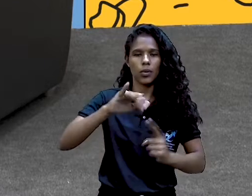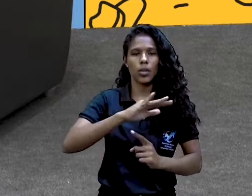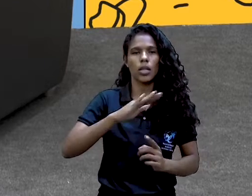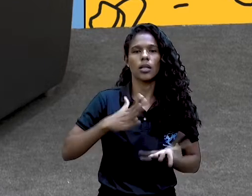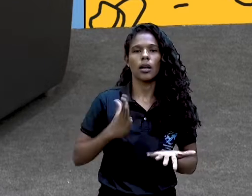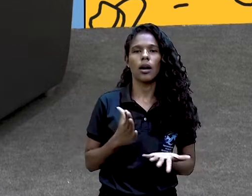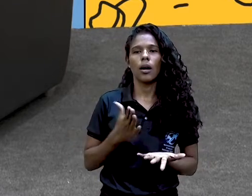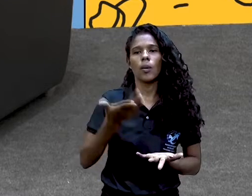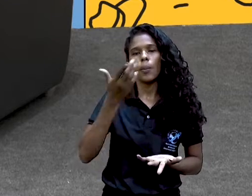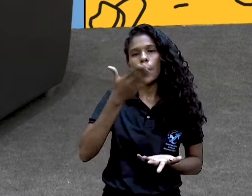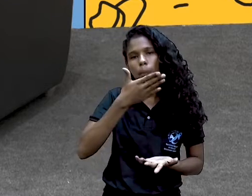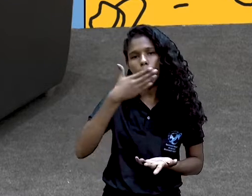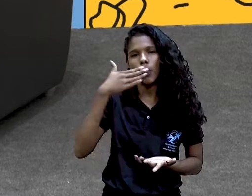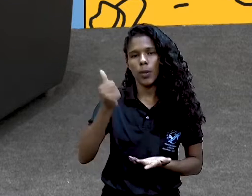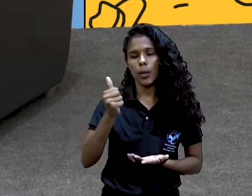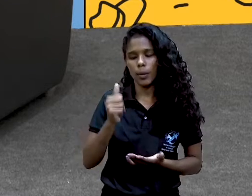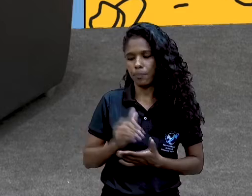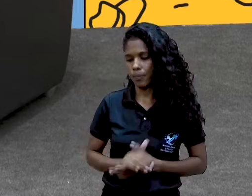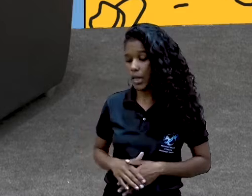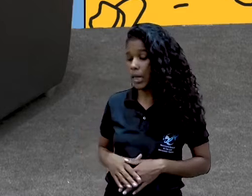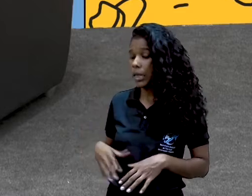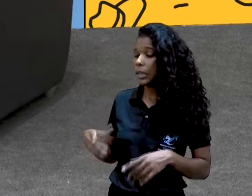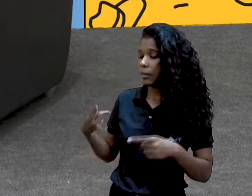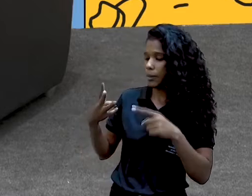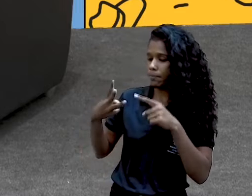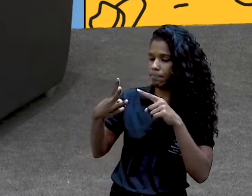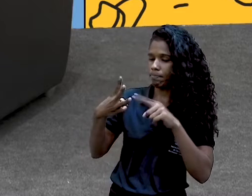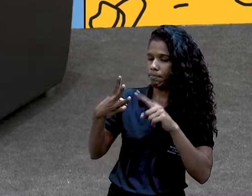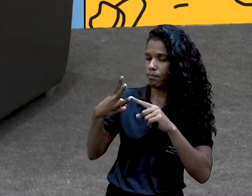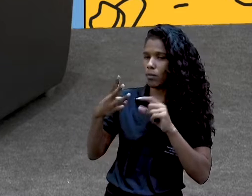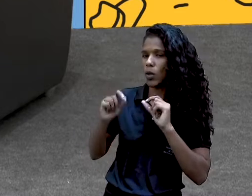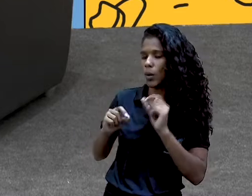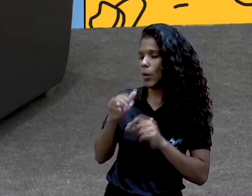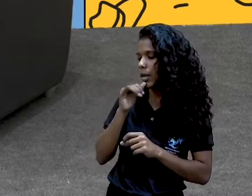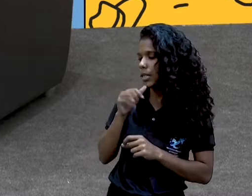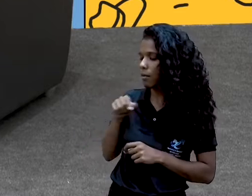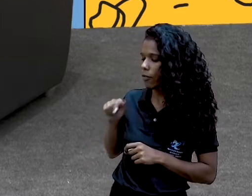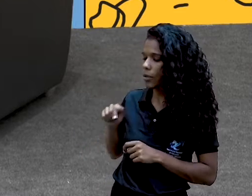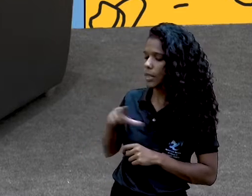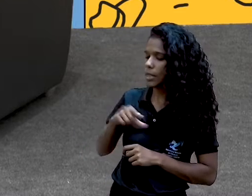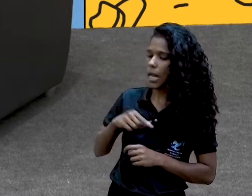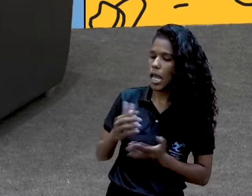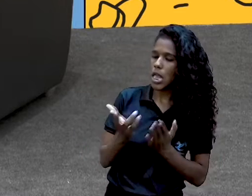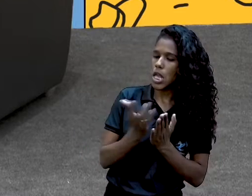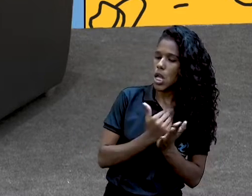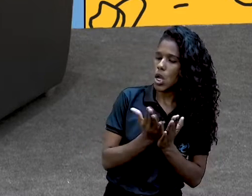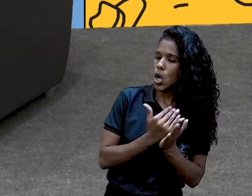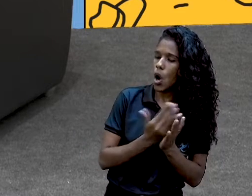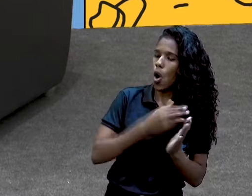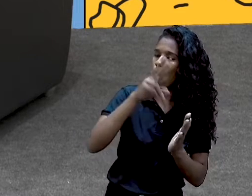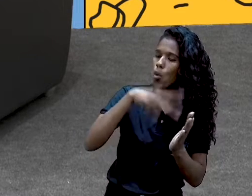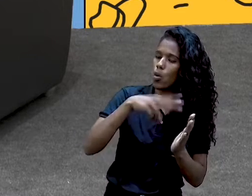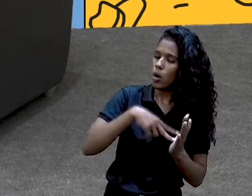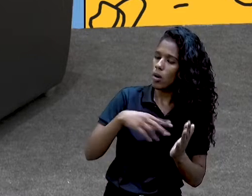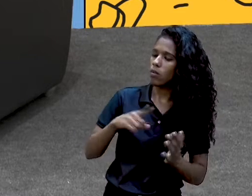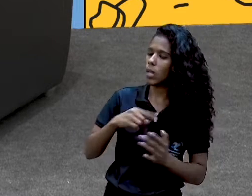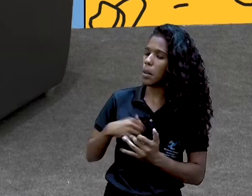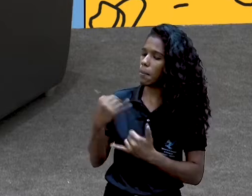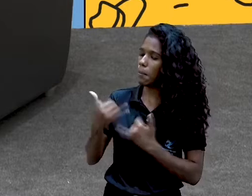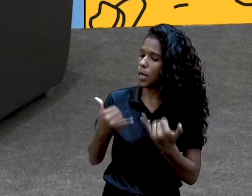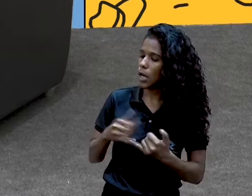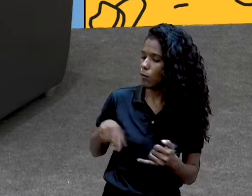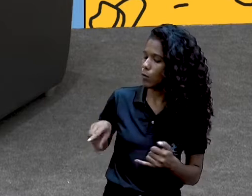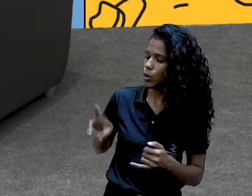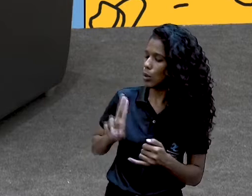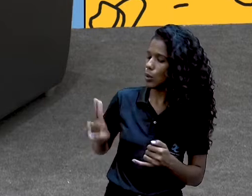tem livros ou então você tem brinquedos que você pode trocar? Organizar uma feirinha de trocas de livros, de brinquedos, porque aquilo que não é importante